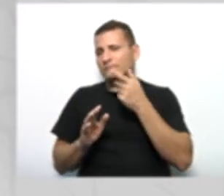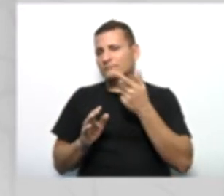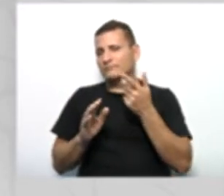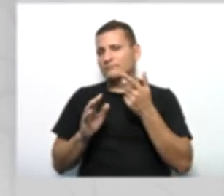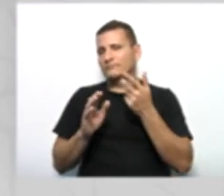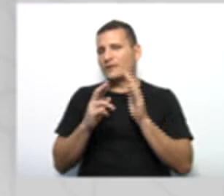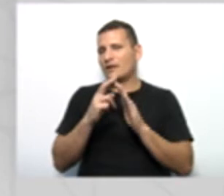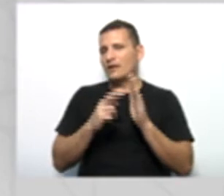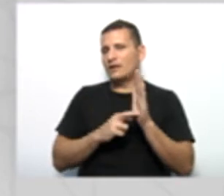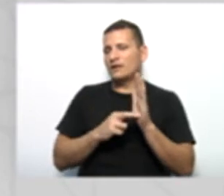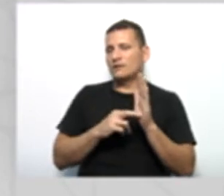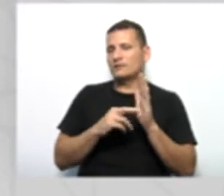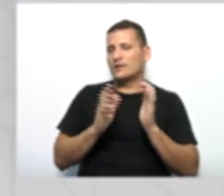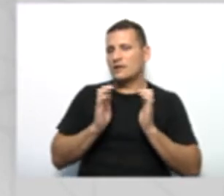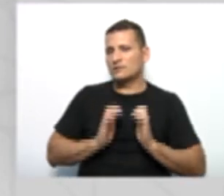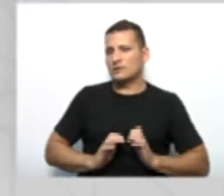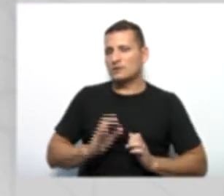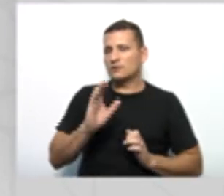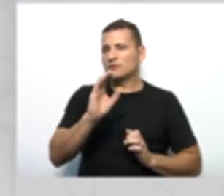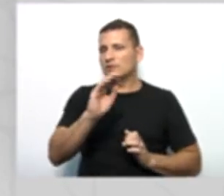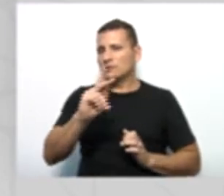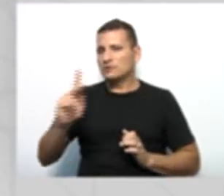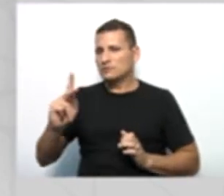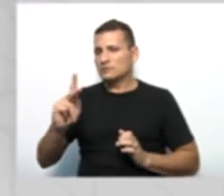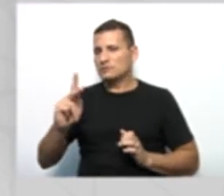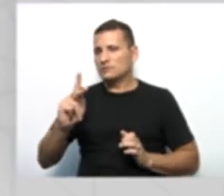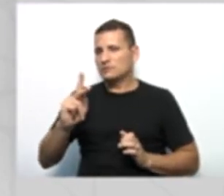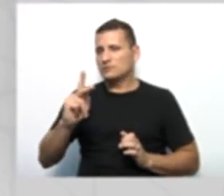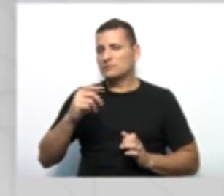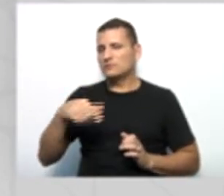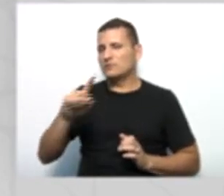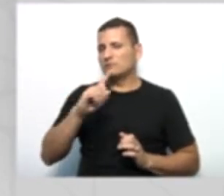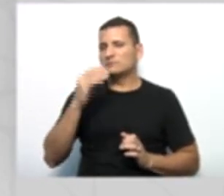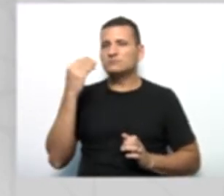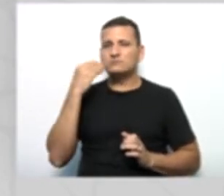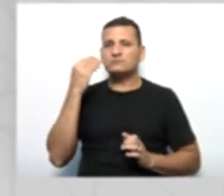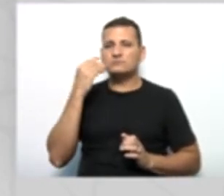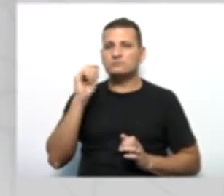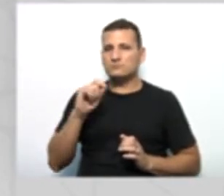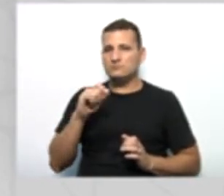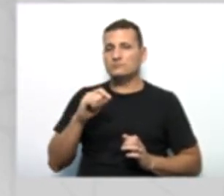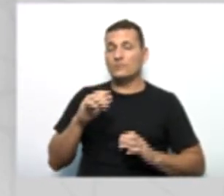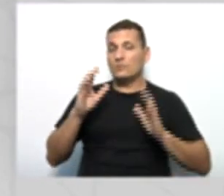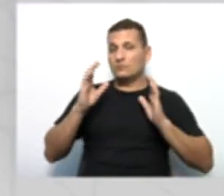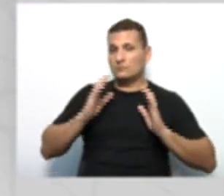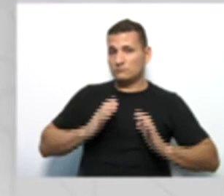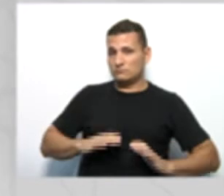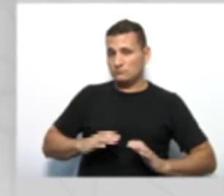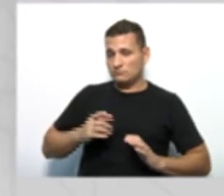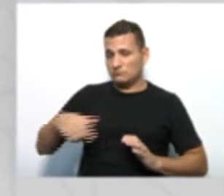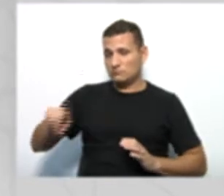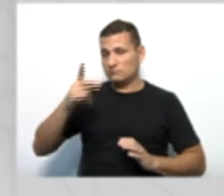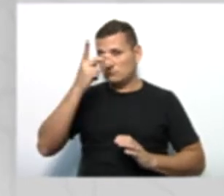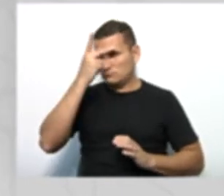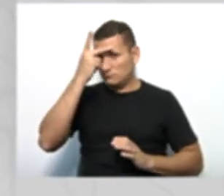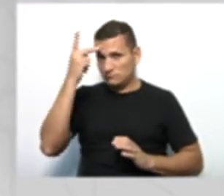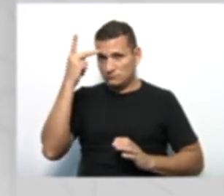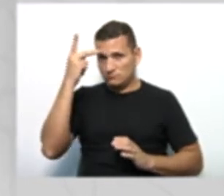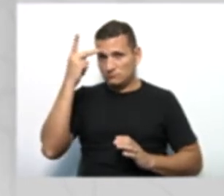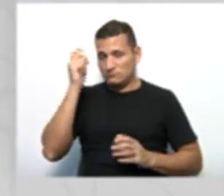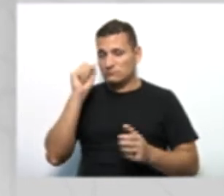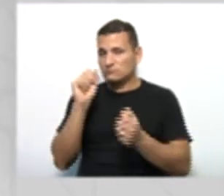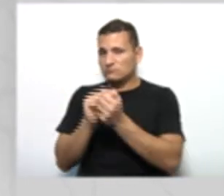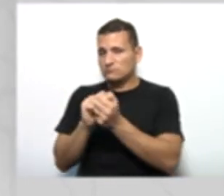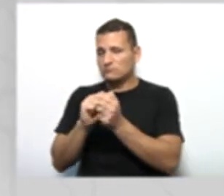da cooperativa, nós estamos tentando, a partir da conduta dos indivíduos que compõem esta cooperativa,